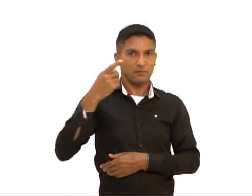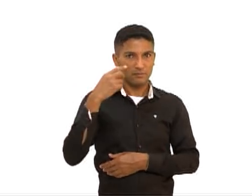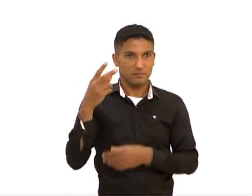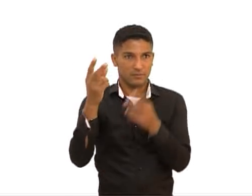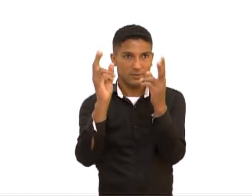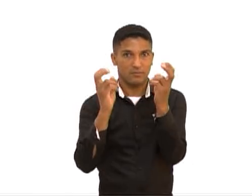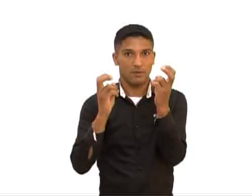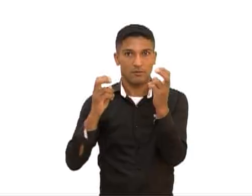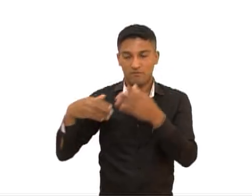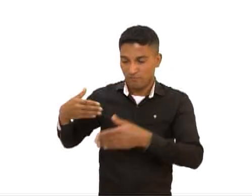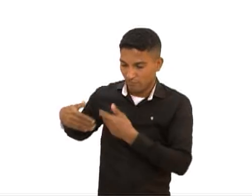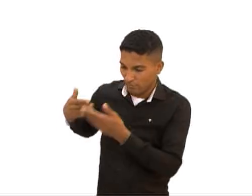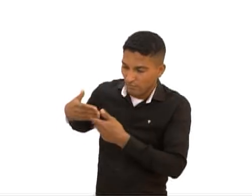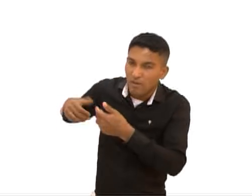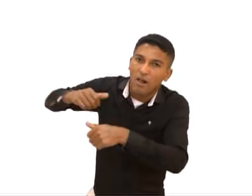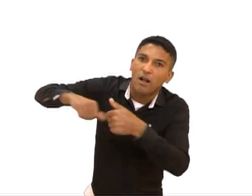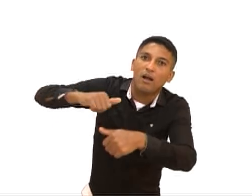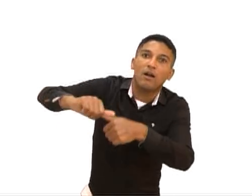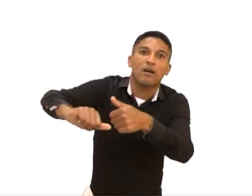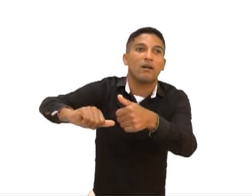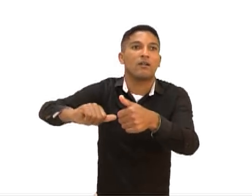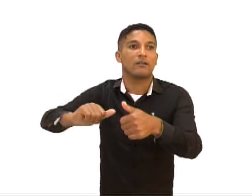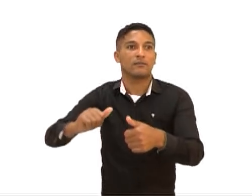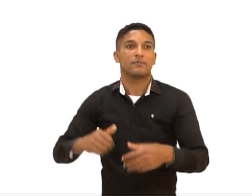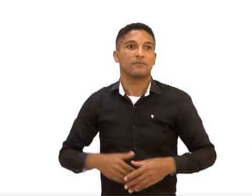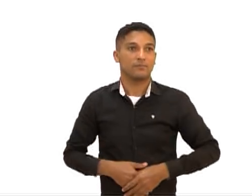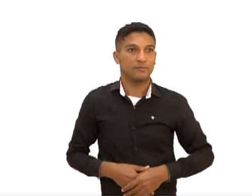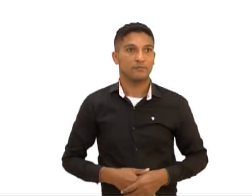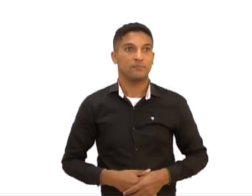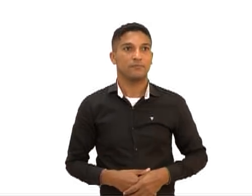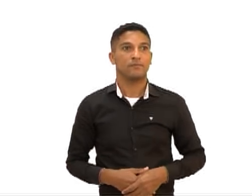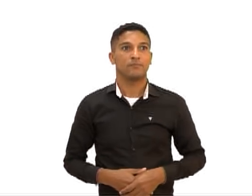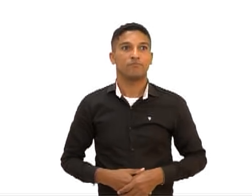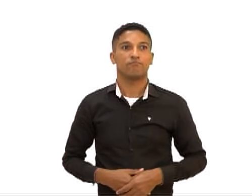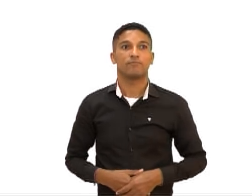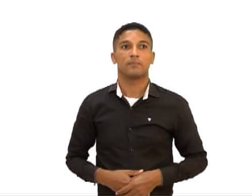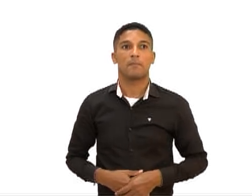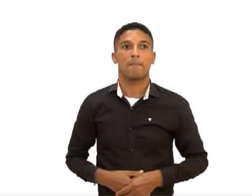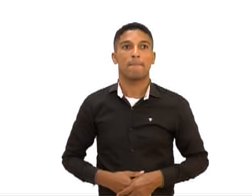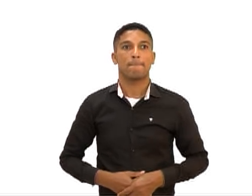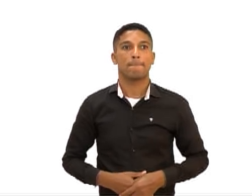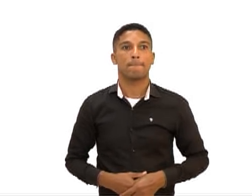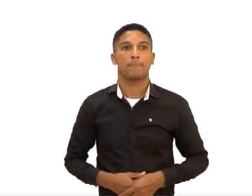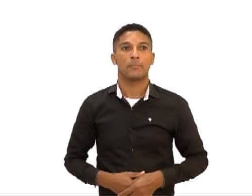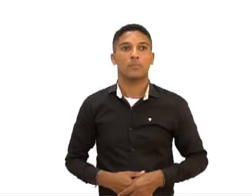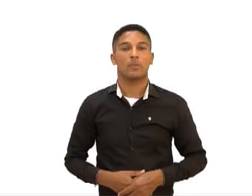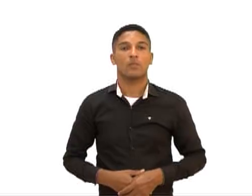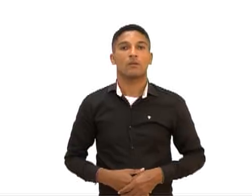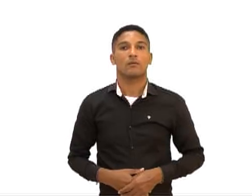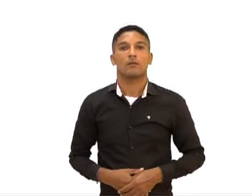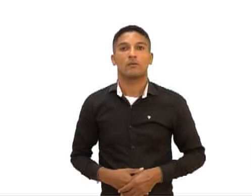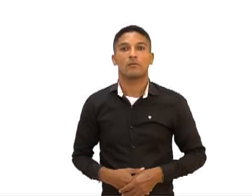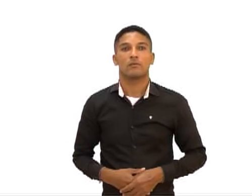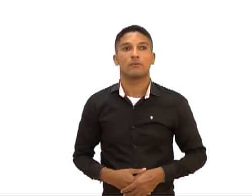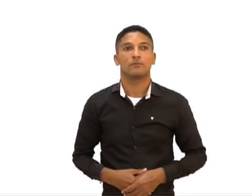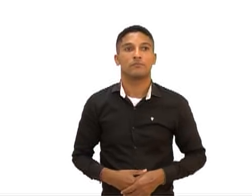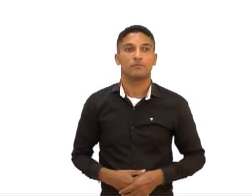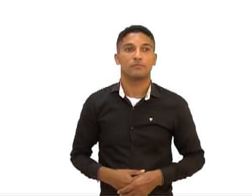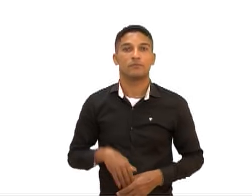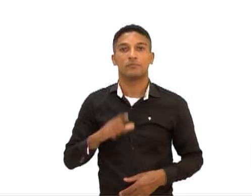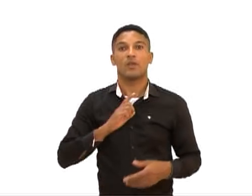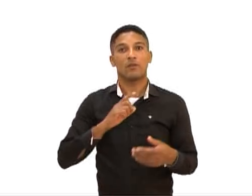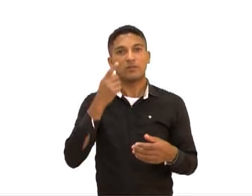reduzir grandemente os custos de produção e os preços finais repassados aos consumidores. Bich deu a